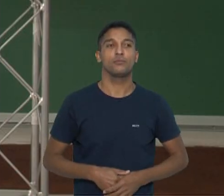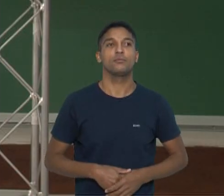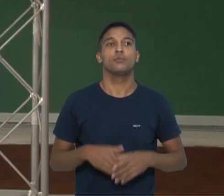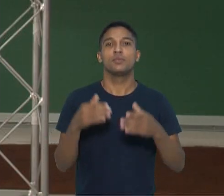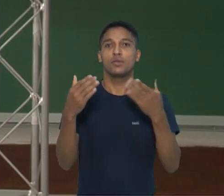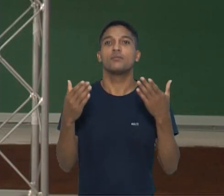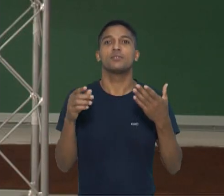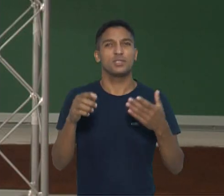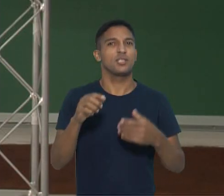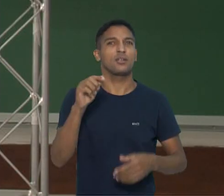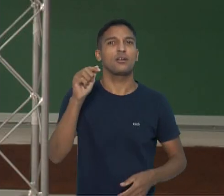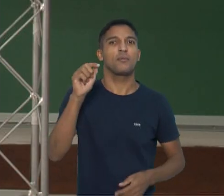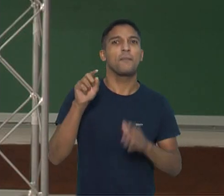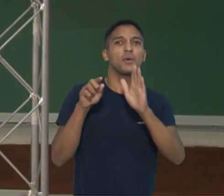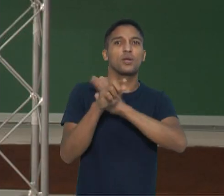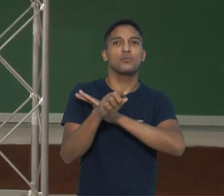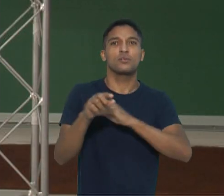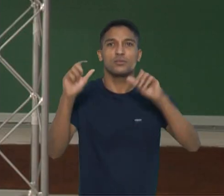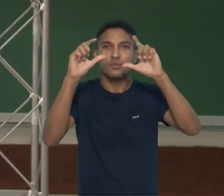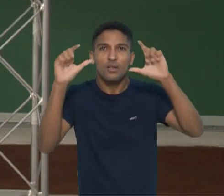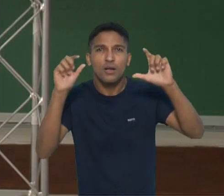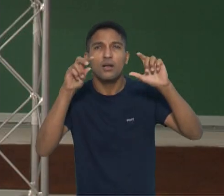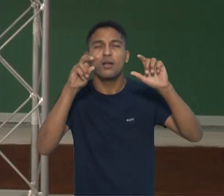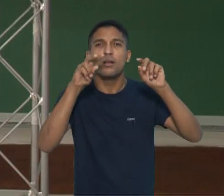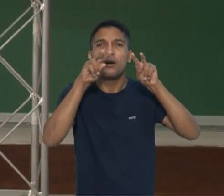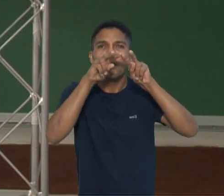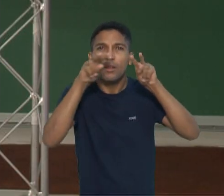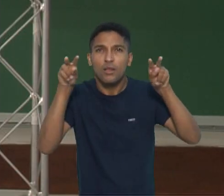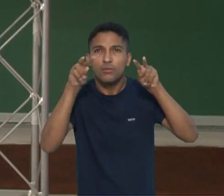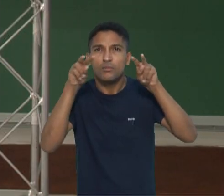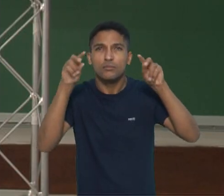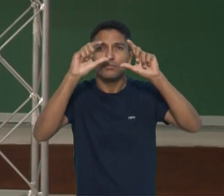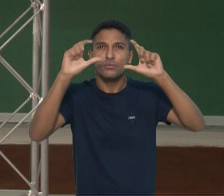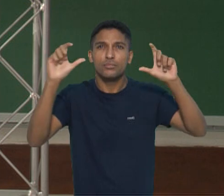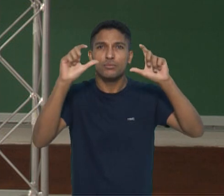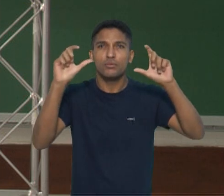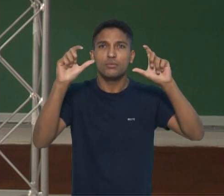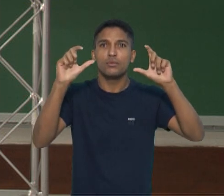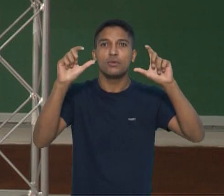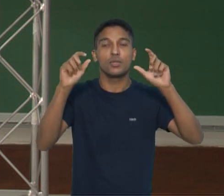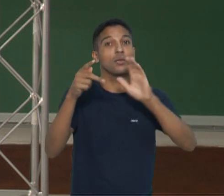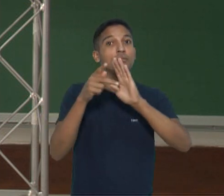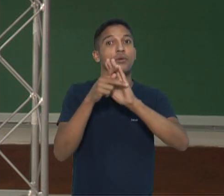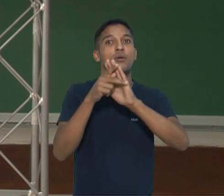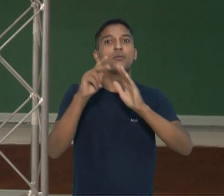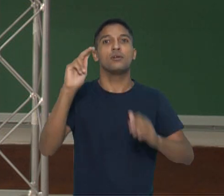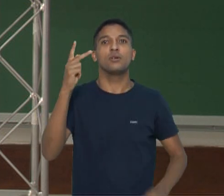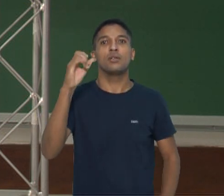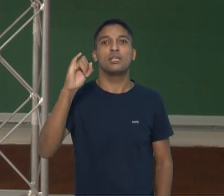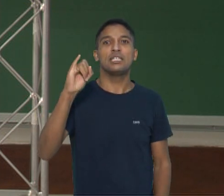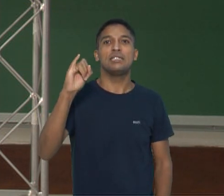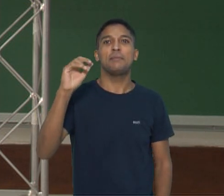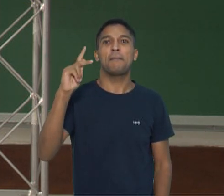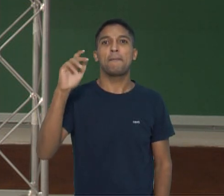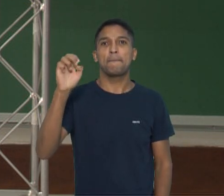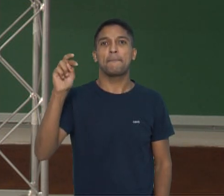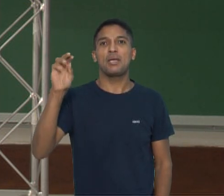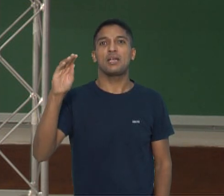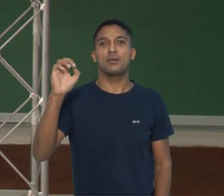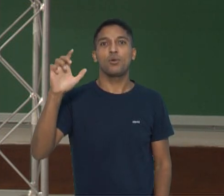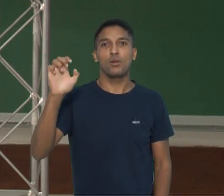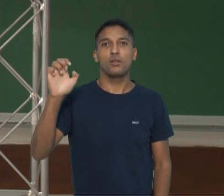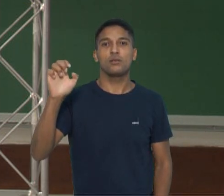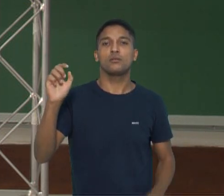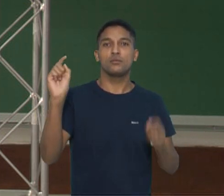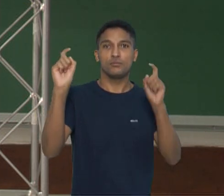do quiz, fizeram a análise teórica sobre a hipérbole, eu vou propor para vocês uma